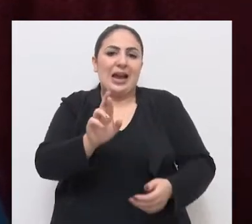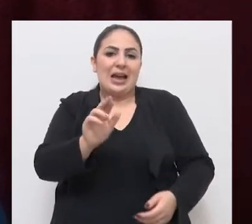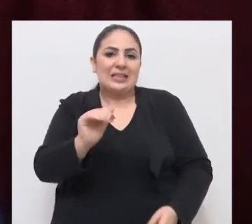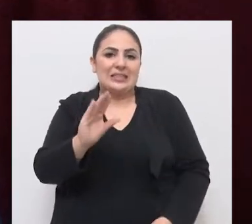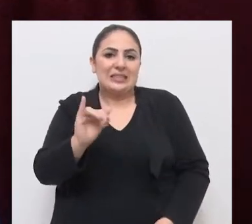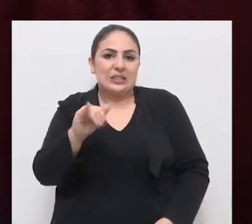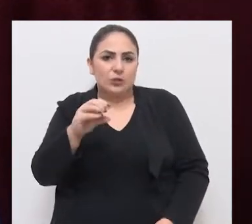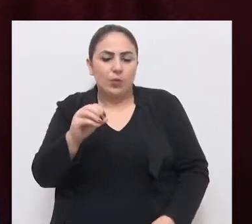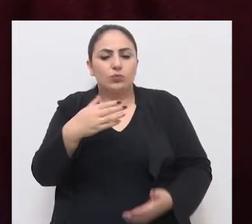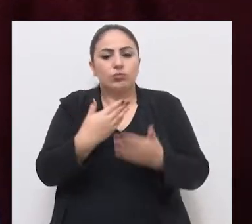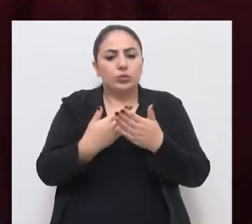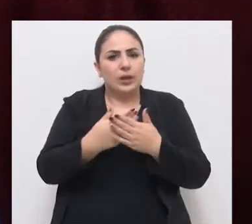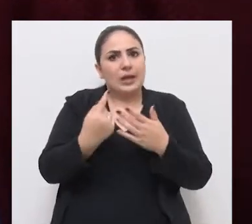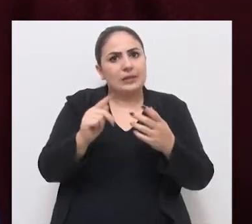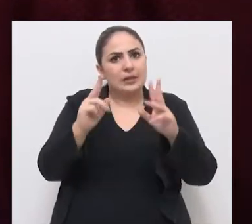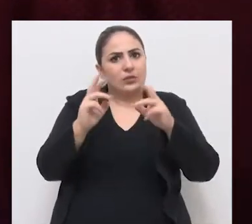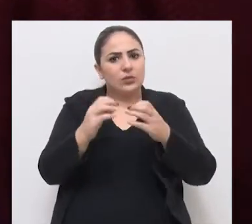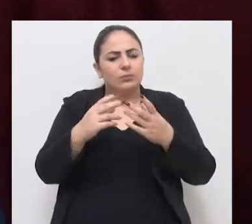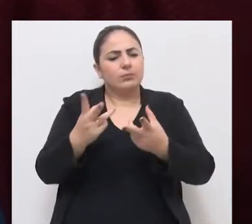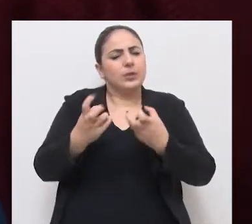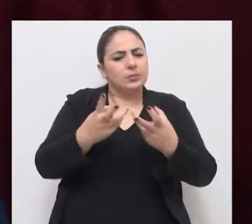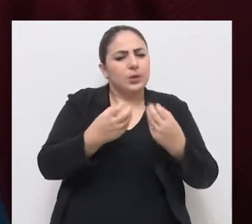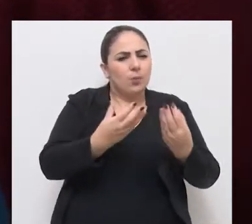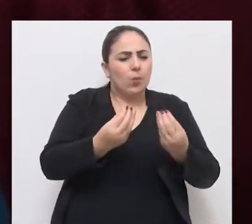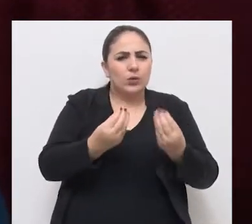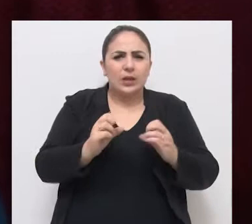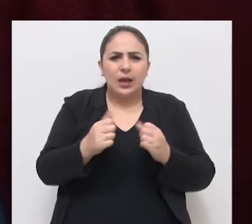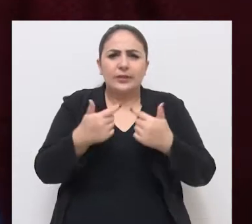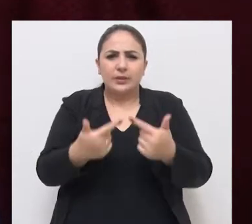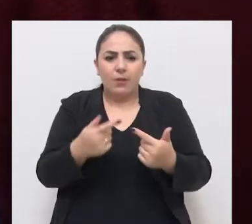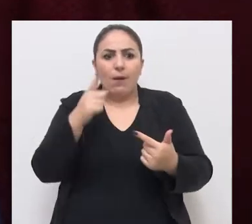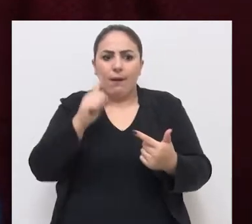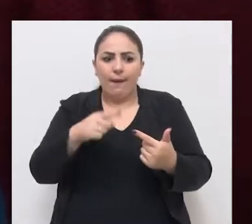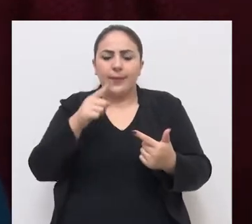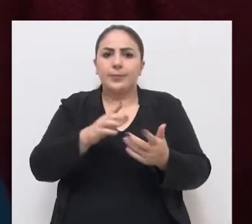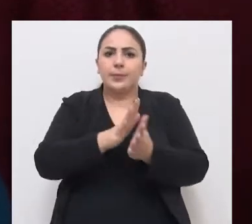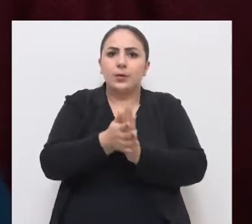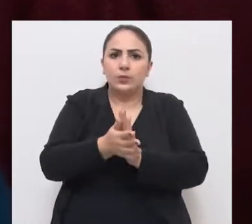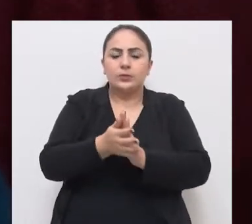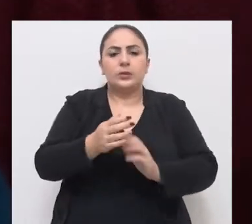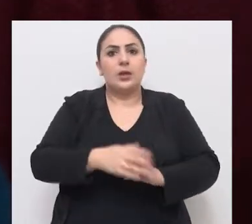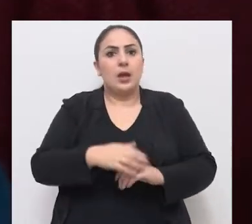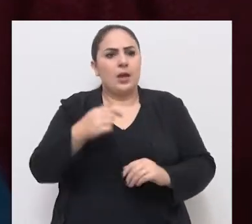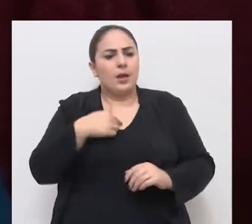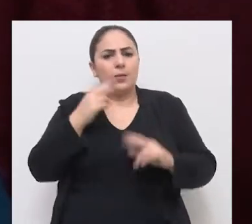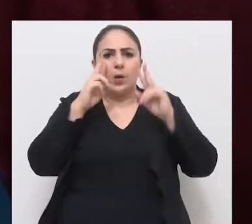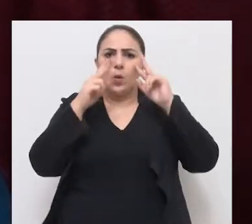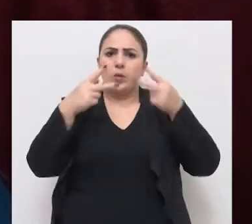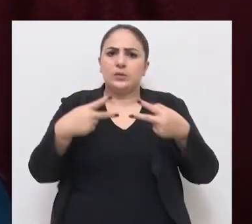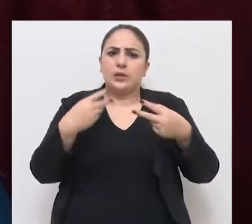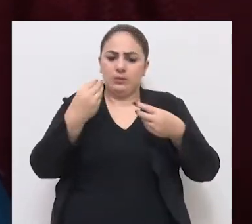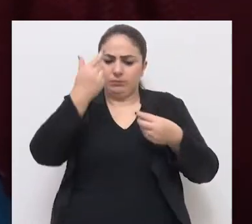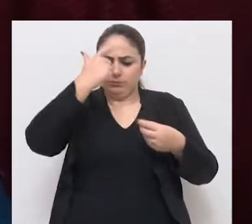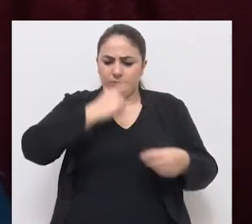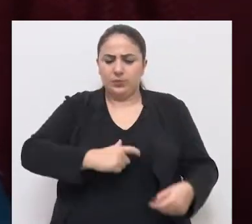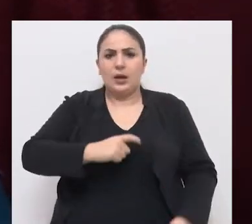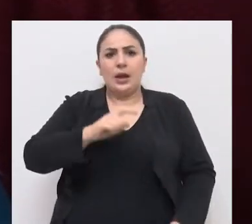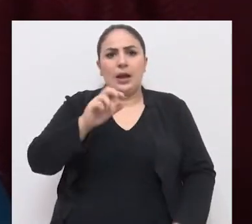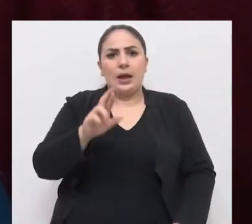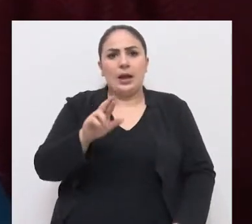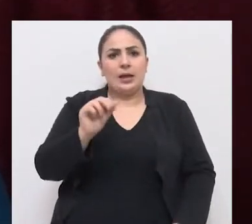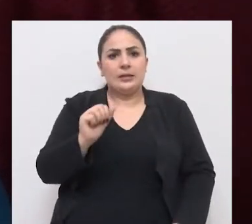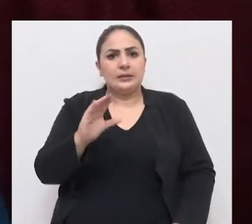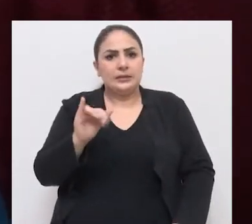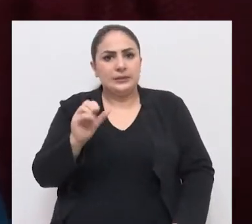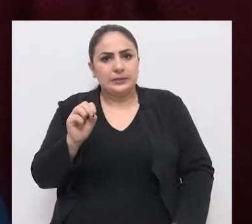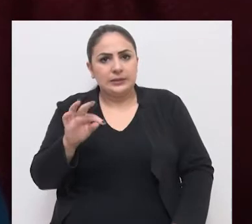esse tema e comecei a perceber que muitas das minhas atitudes eram preconceituosas, eu me reconheci como racista